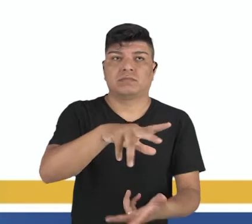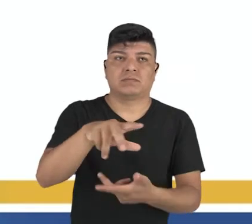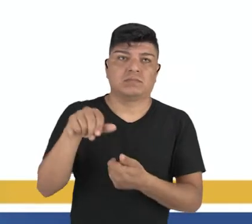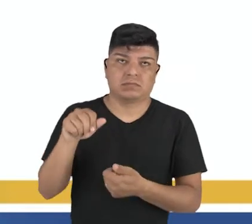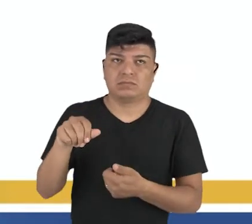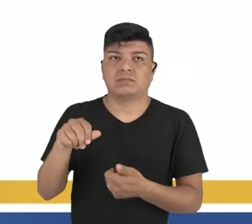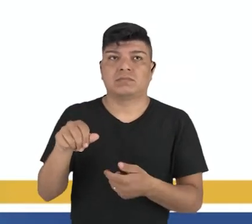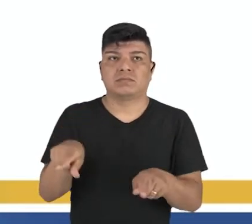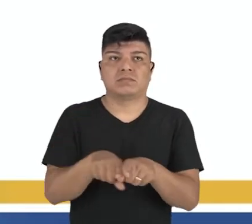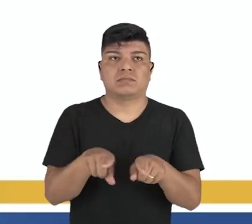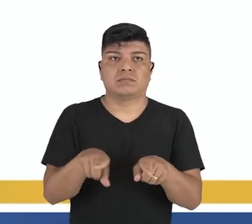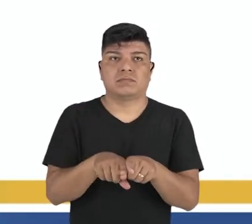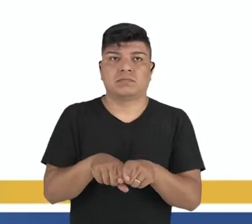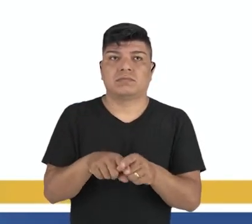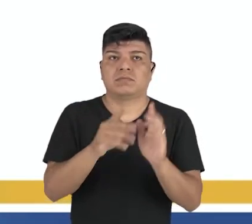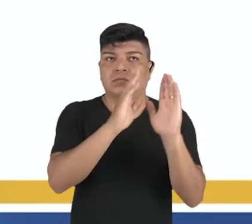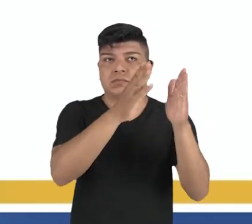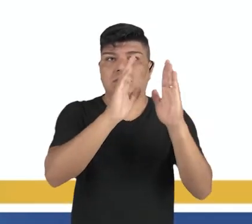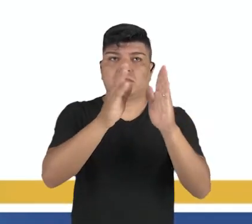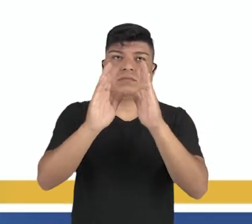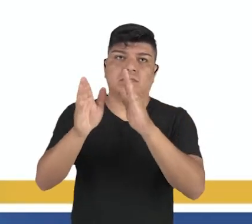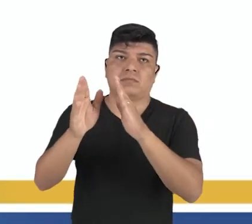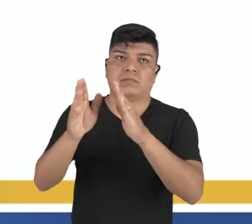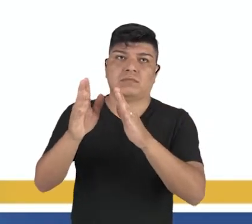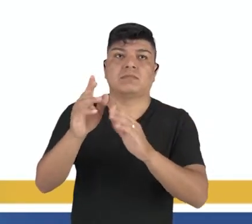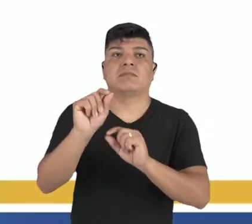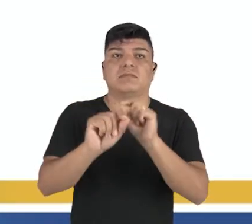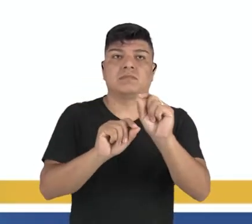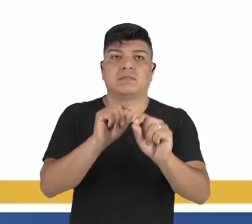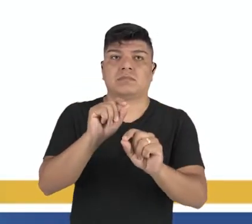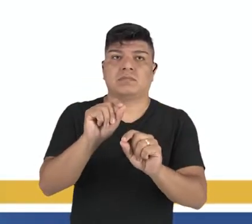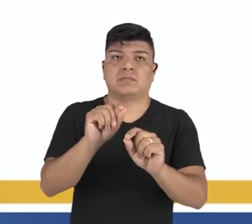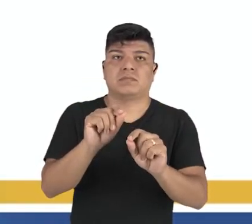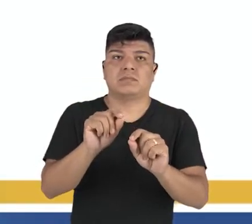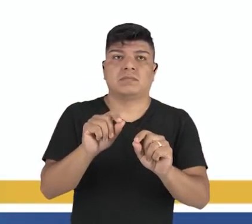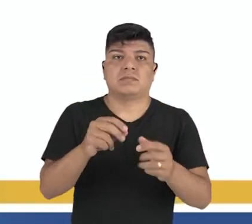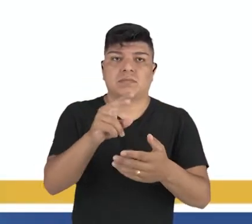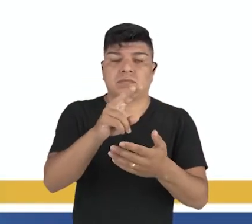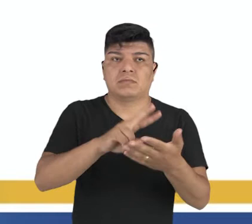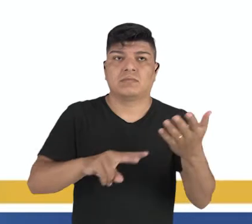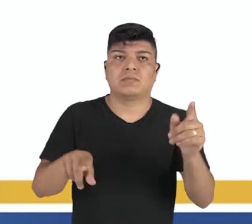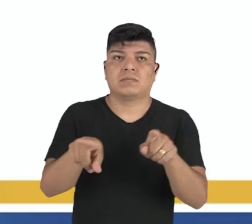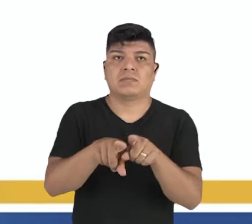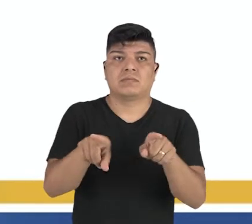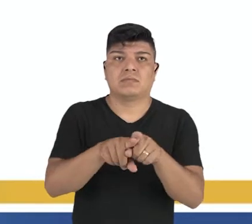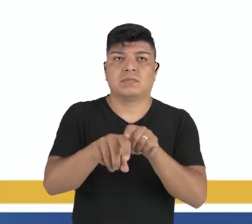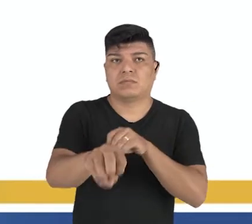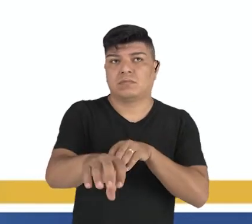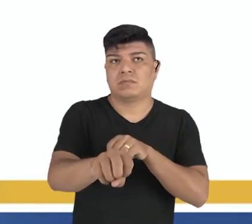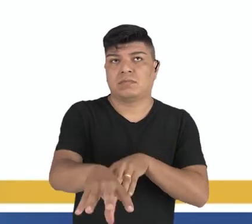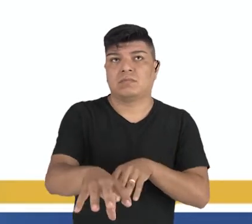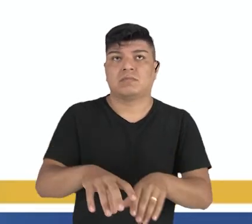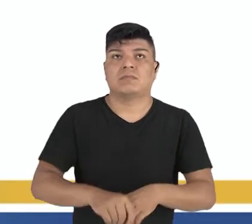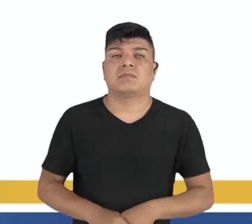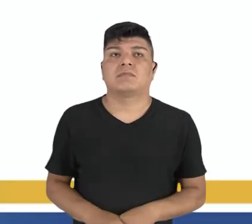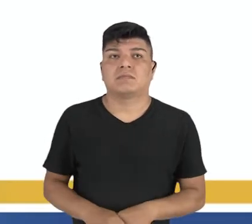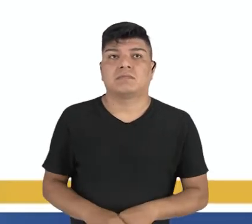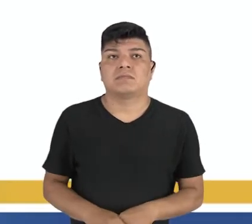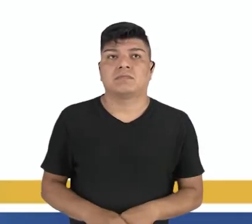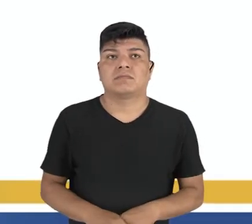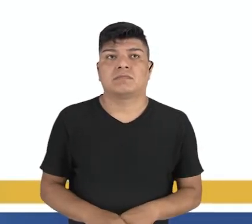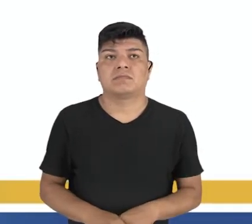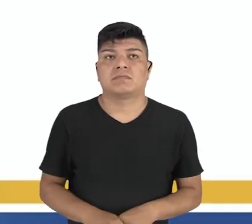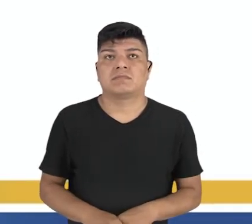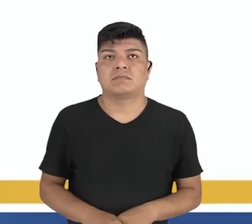Vestibular, Biblioteca Virtual da Educação. Do outro lado aí, como vocês podem ver, são